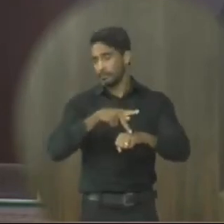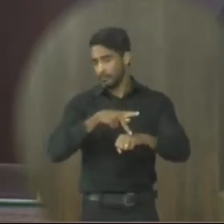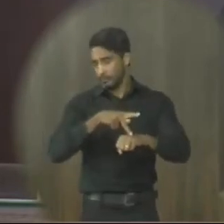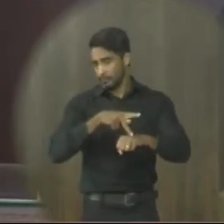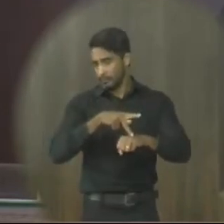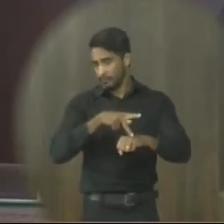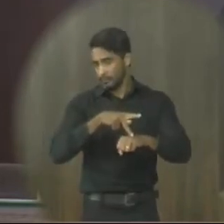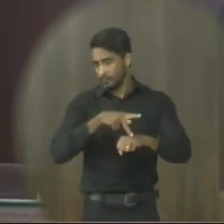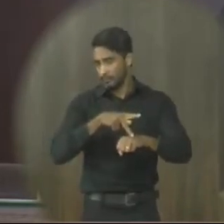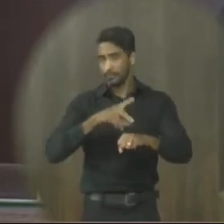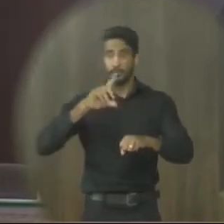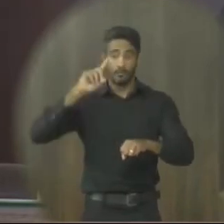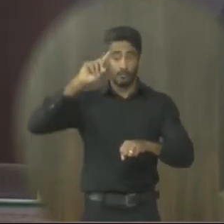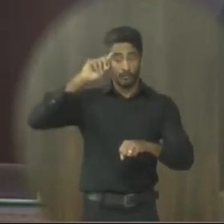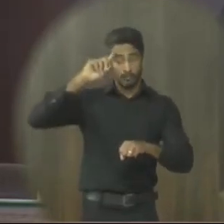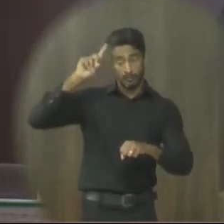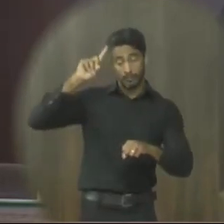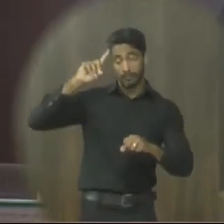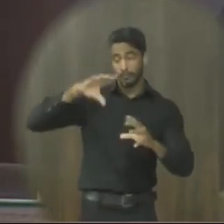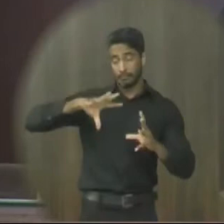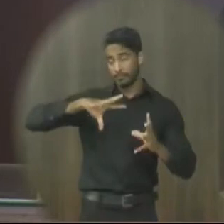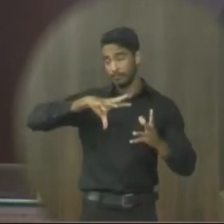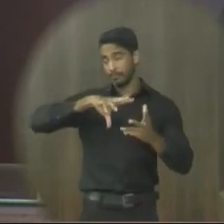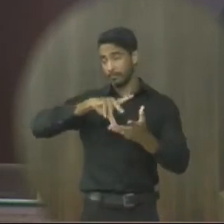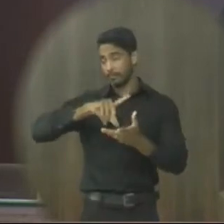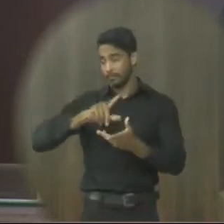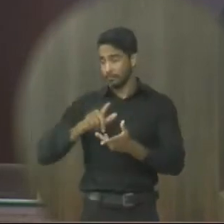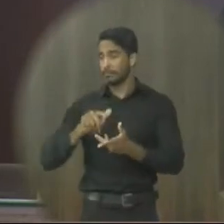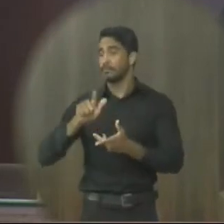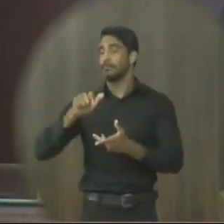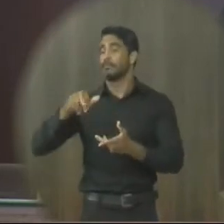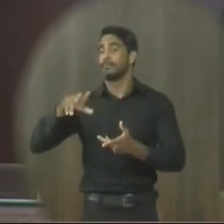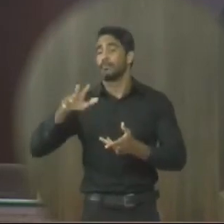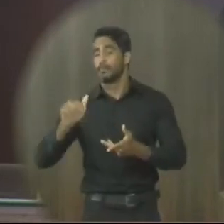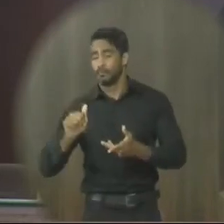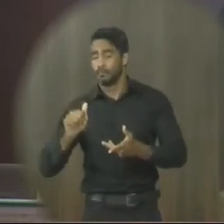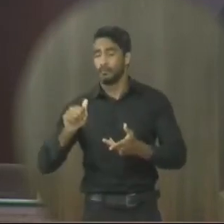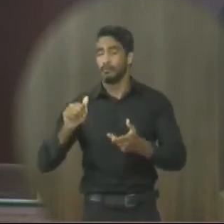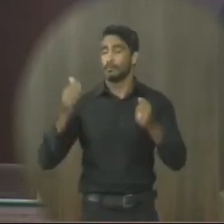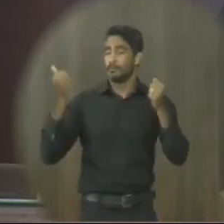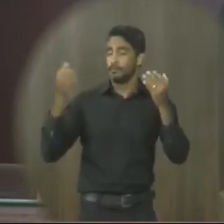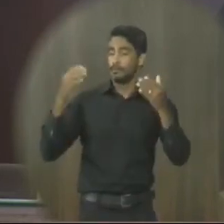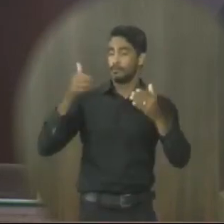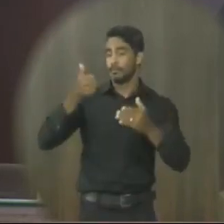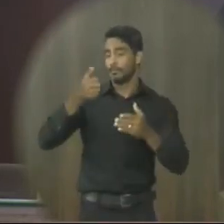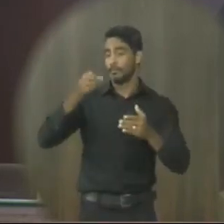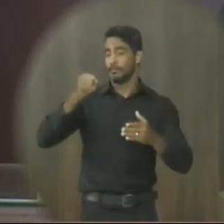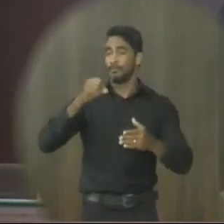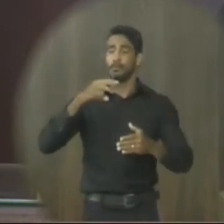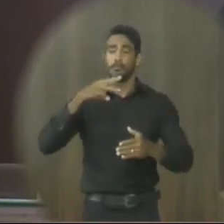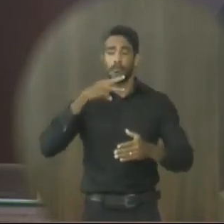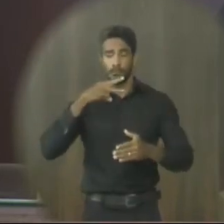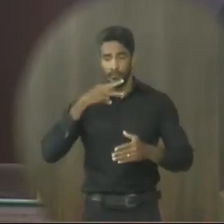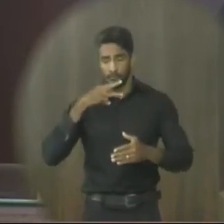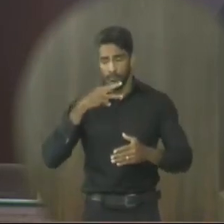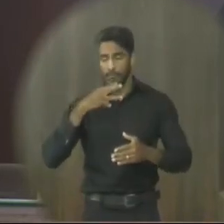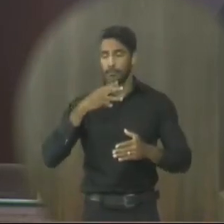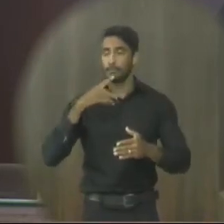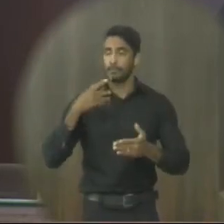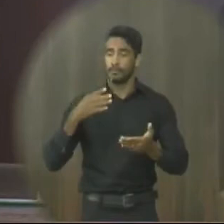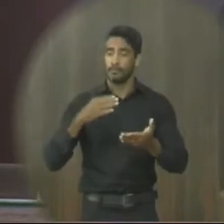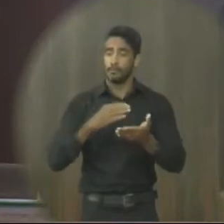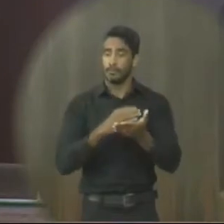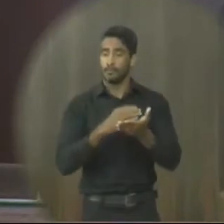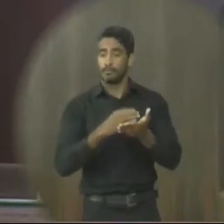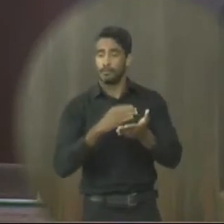no país Dia Nacional do Demoleiro, celebrando em 18 de março. Atualmente, o capítulo 140 de Janaúba